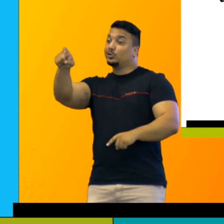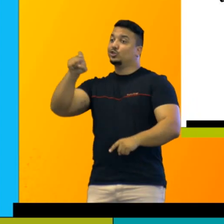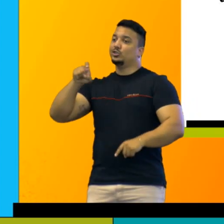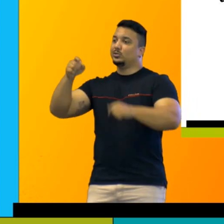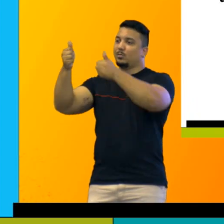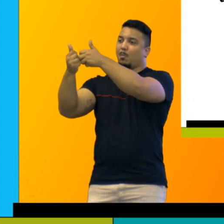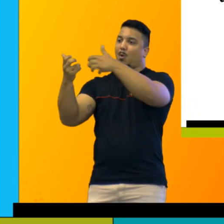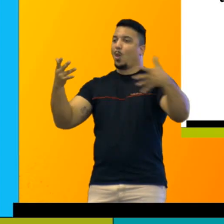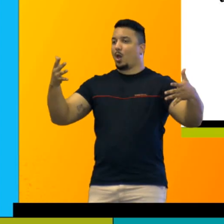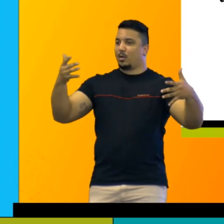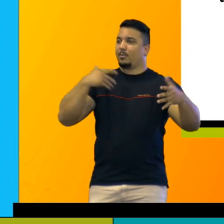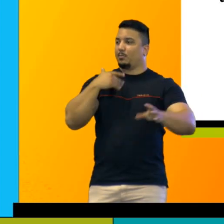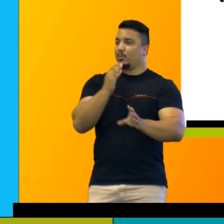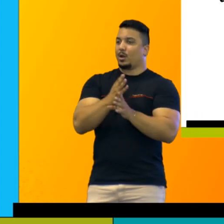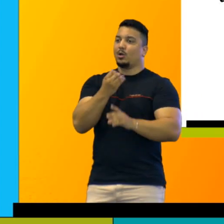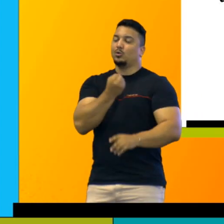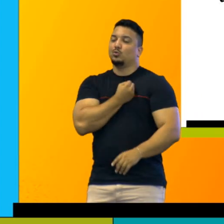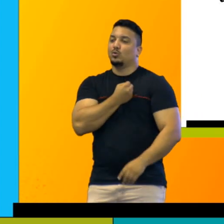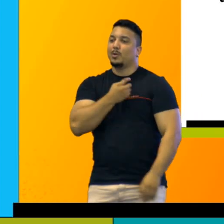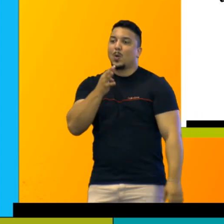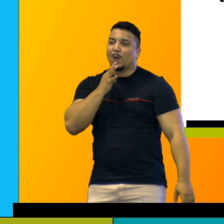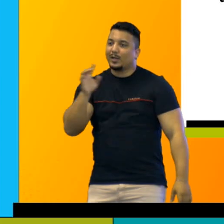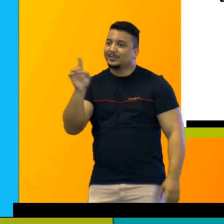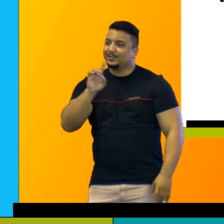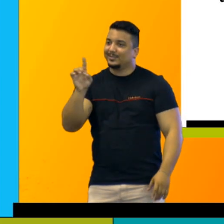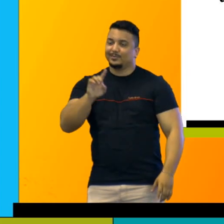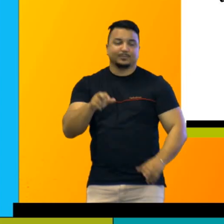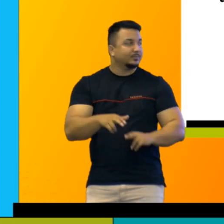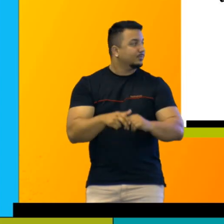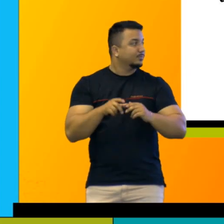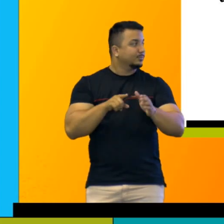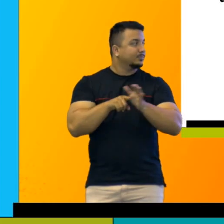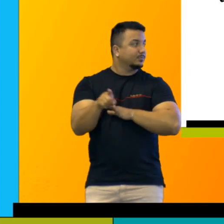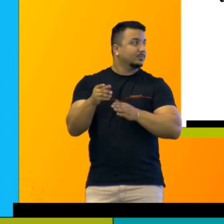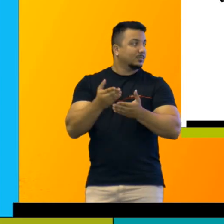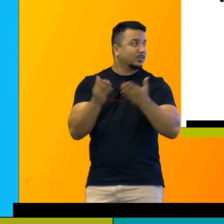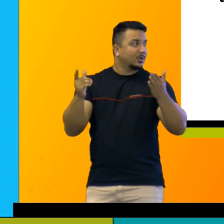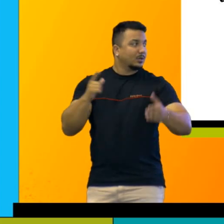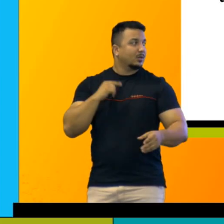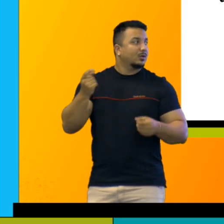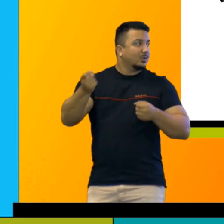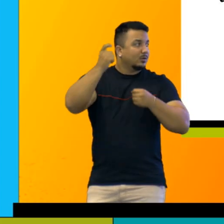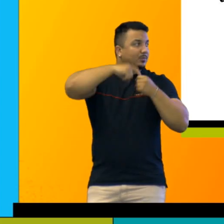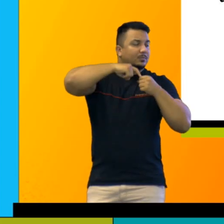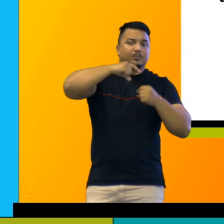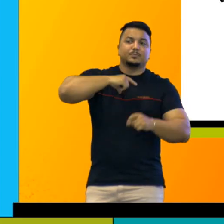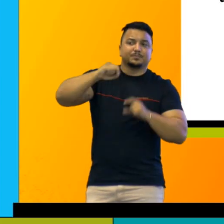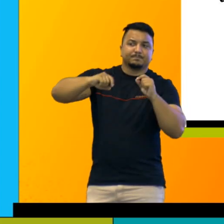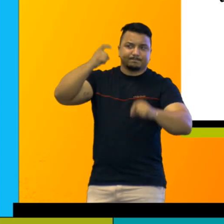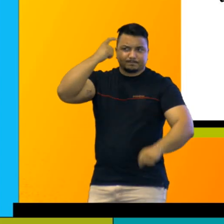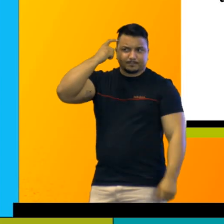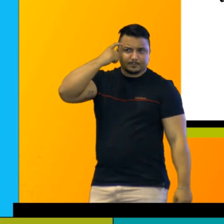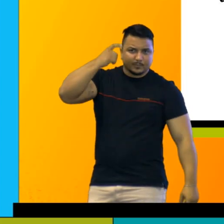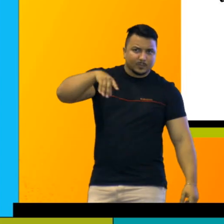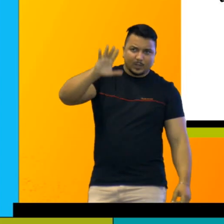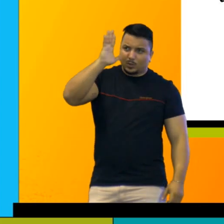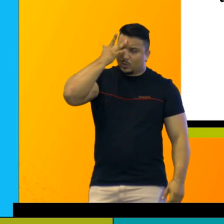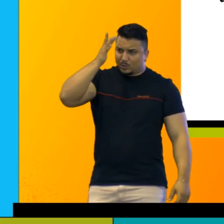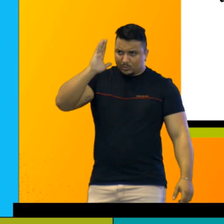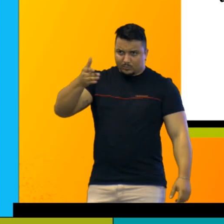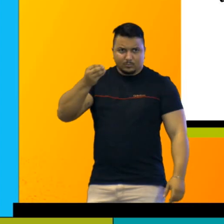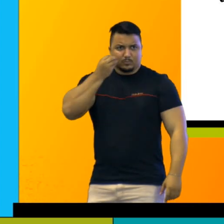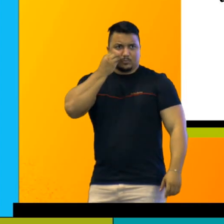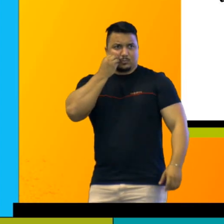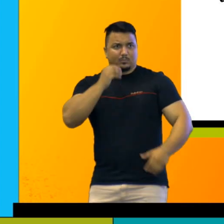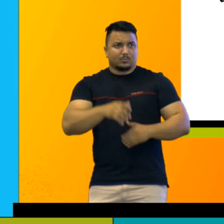X, porque é meu número desconhecido ainda. Aí eu pergunto para vocês, recapitulando, vê se vocês decoraram, não vou